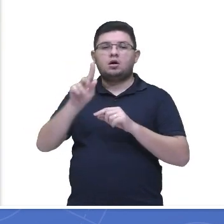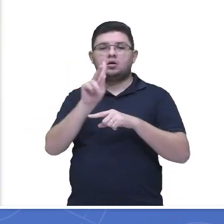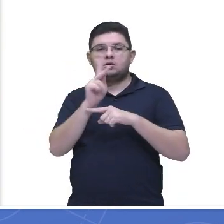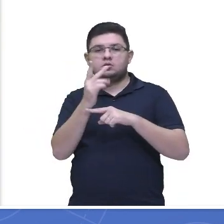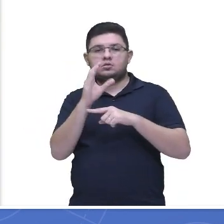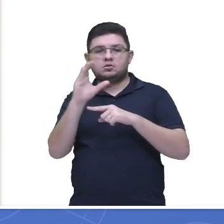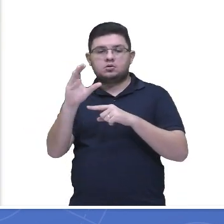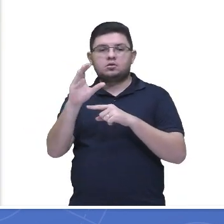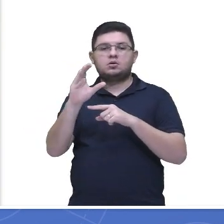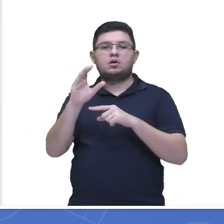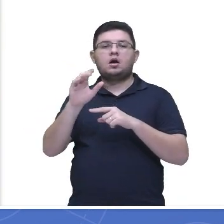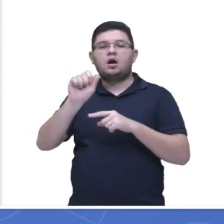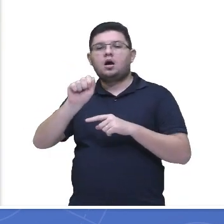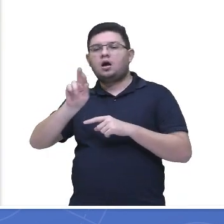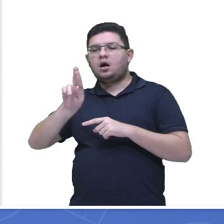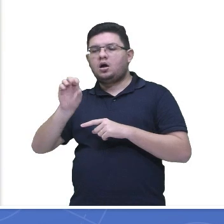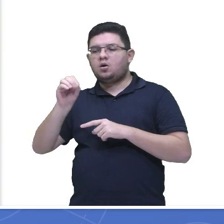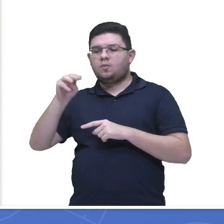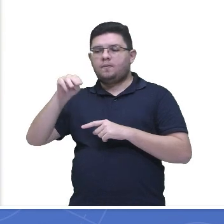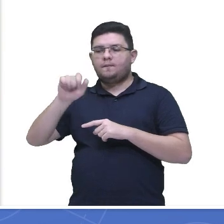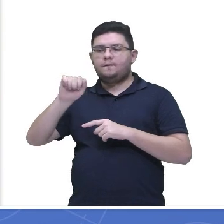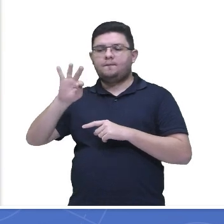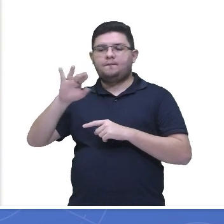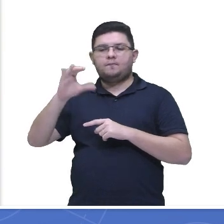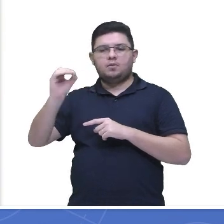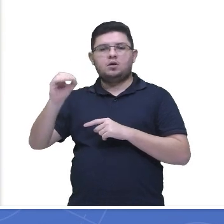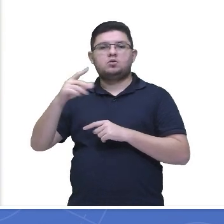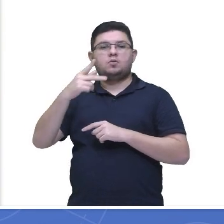hidrocarboneto aromático